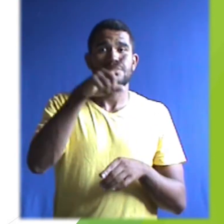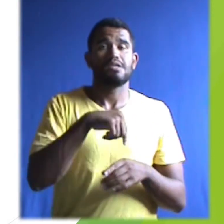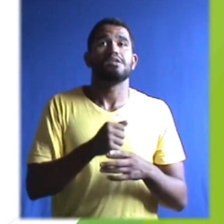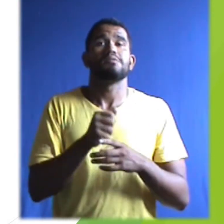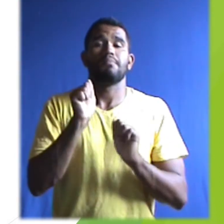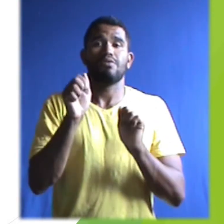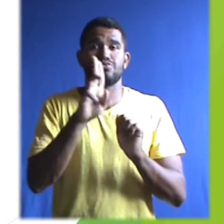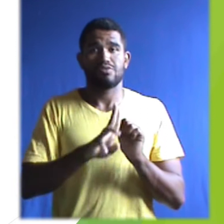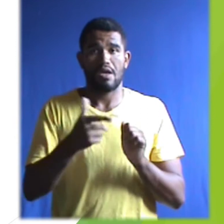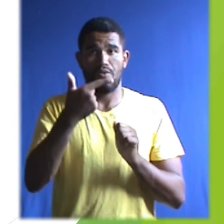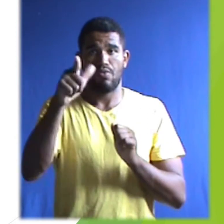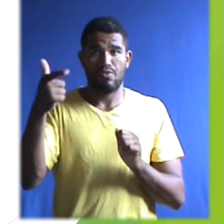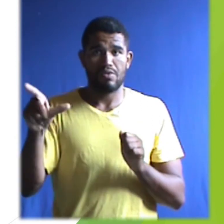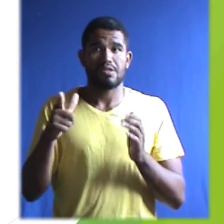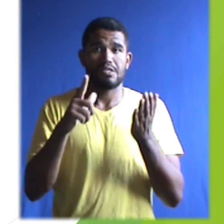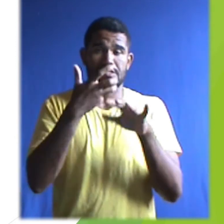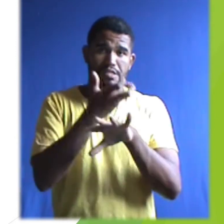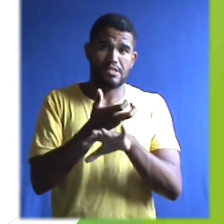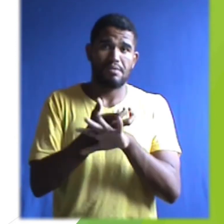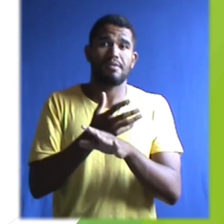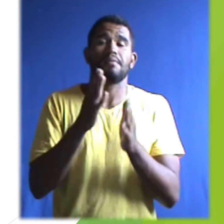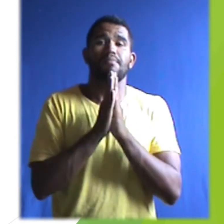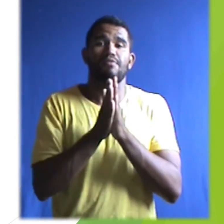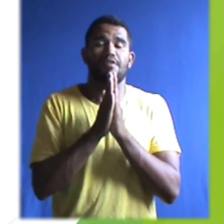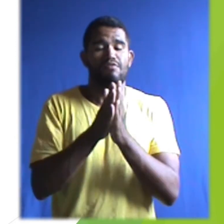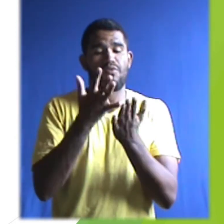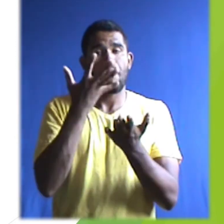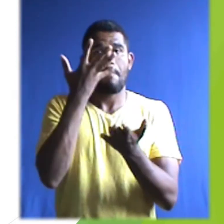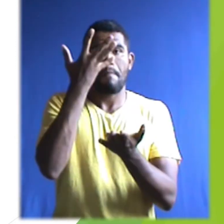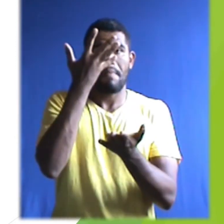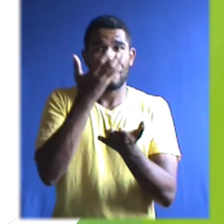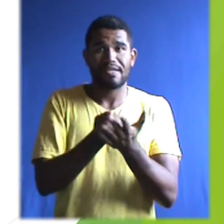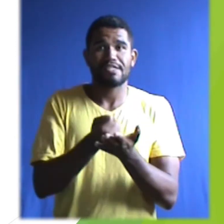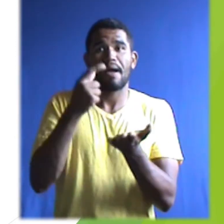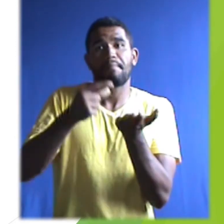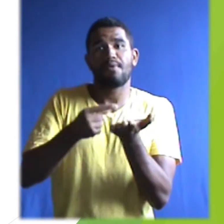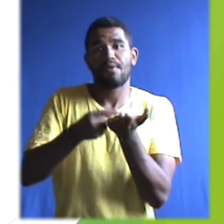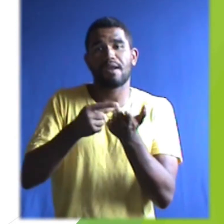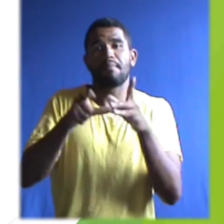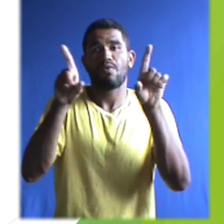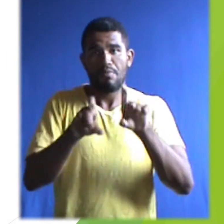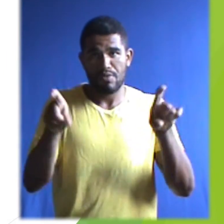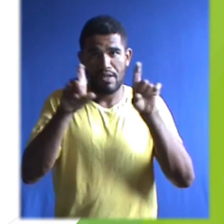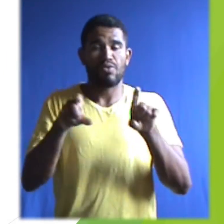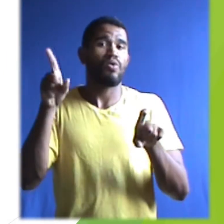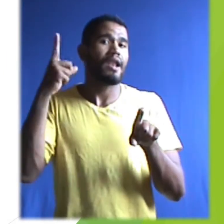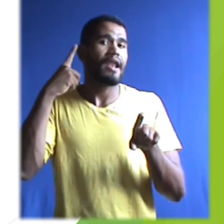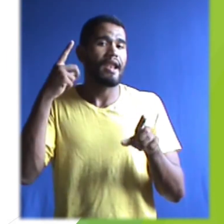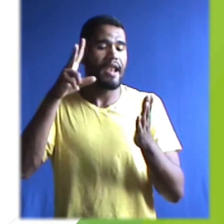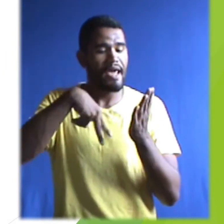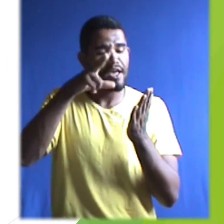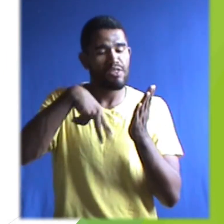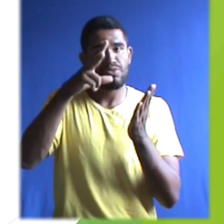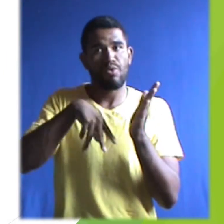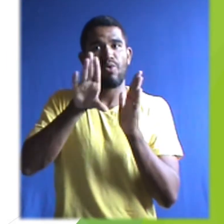vocês podem utilizar em outras disciplinas também, que vocês baixem programas que são leitores automáticos de texto. Esses